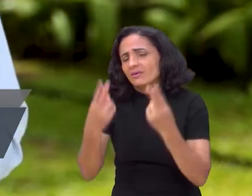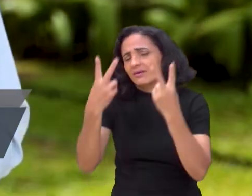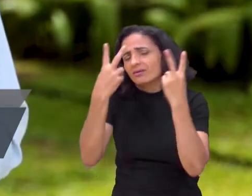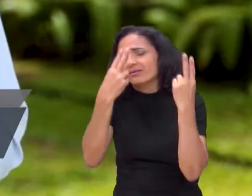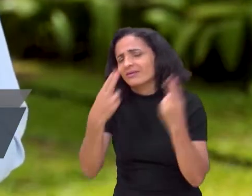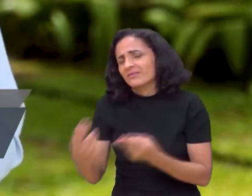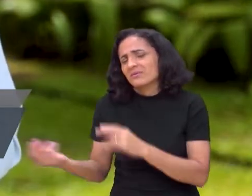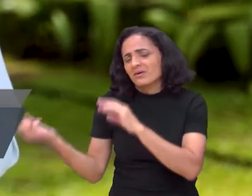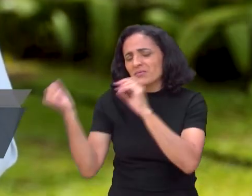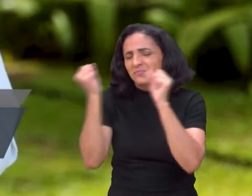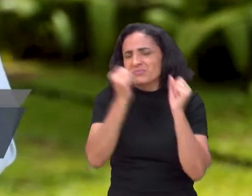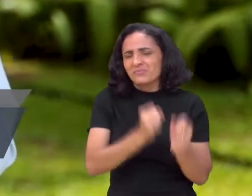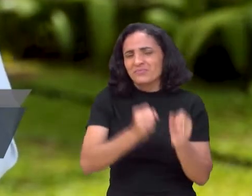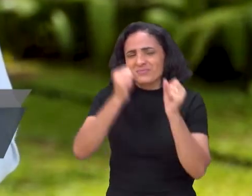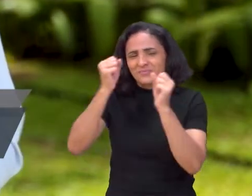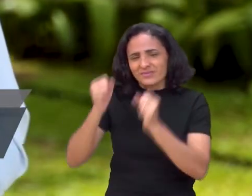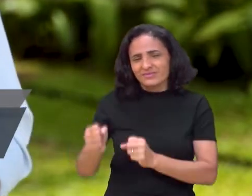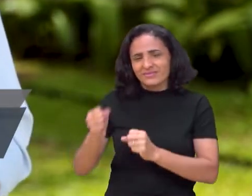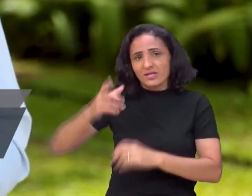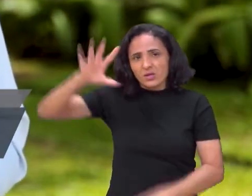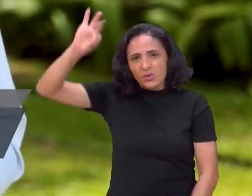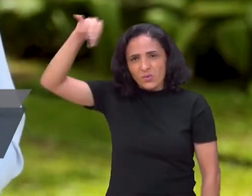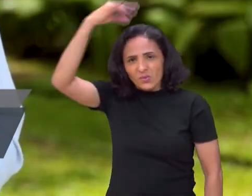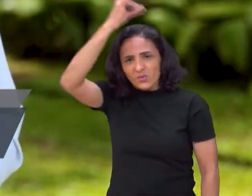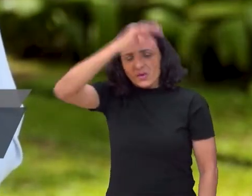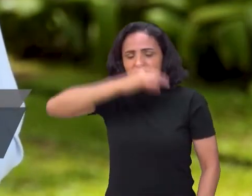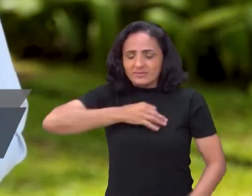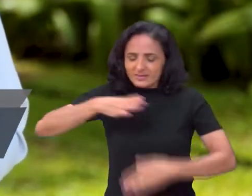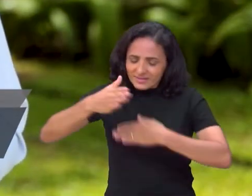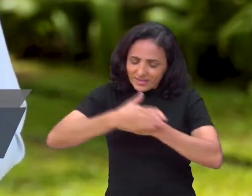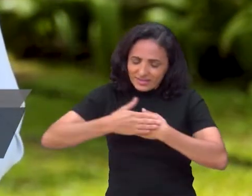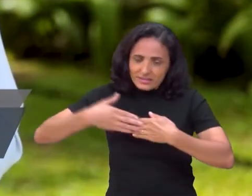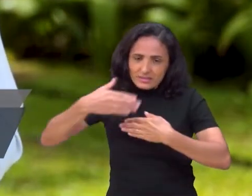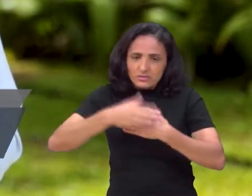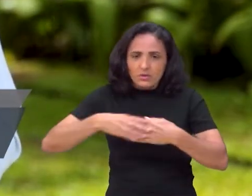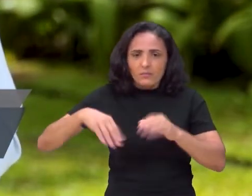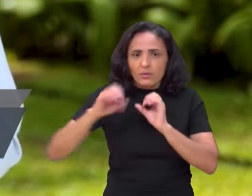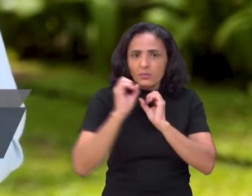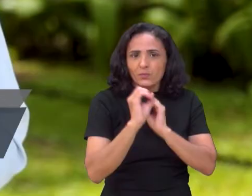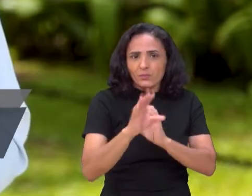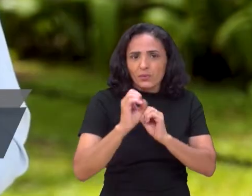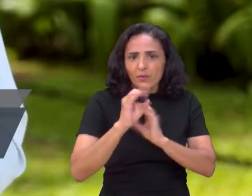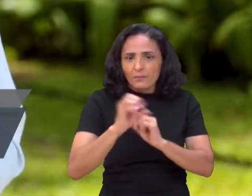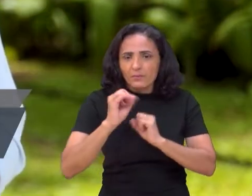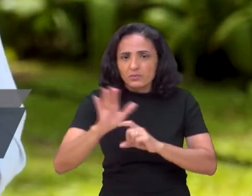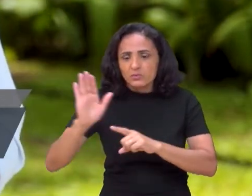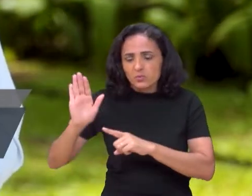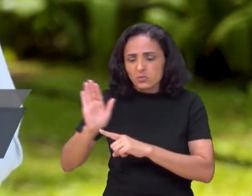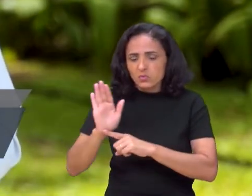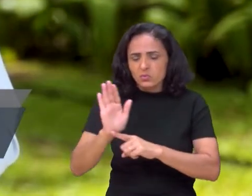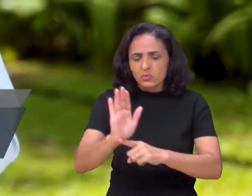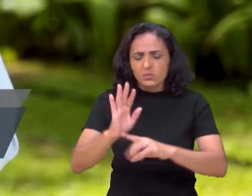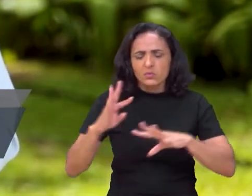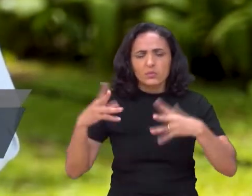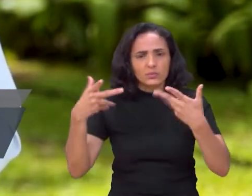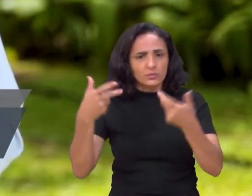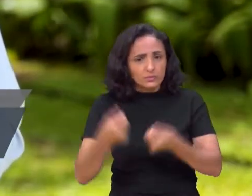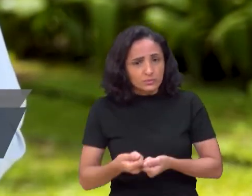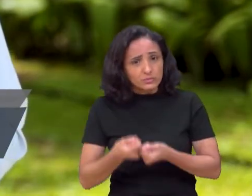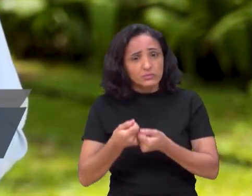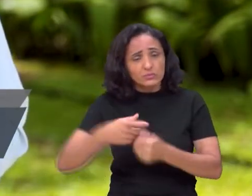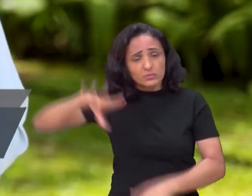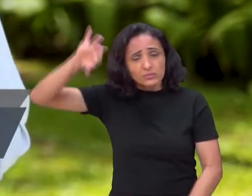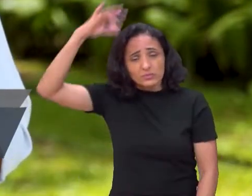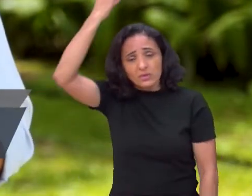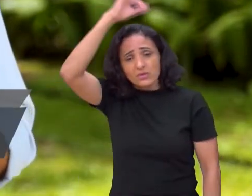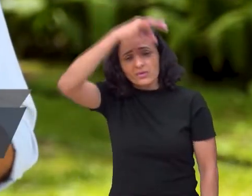poder. E este Consolador, Ele vos ensinará tudo, Ele vos ajudará em tudo. O Consolador é justamente